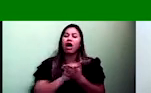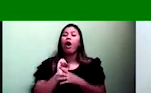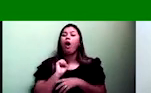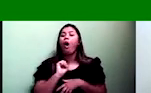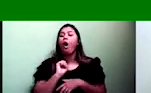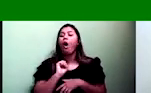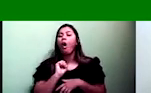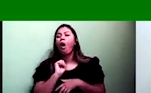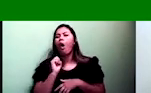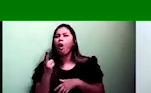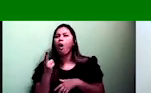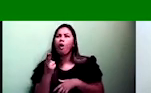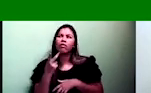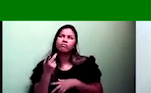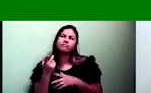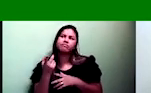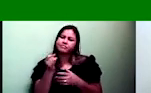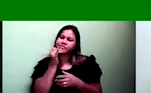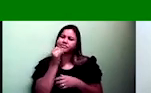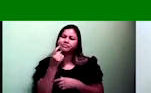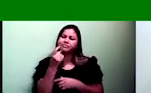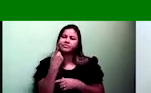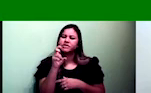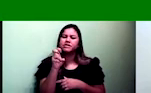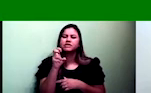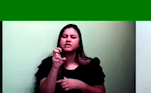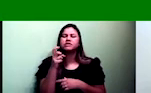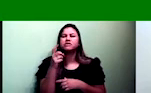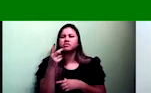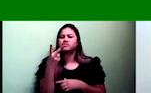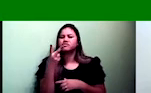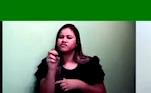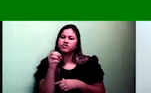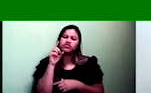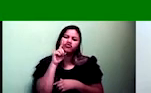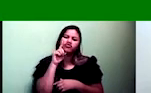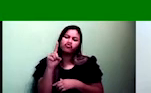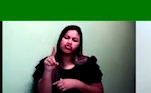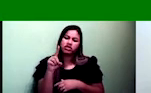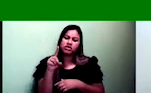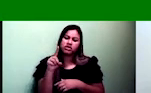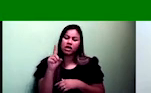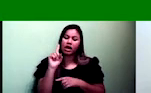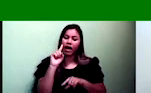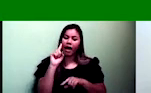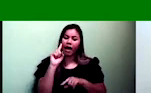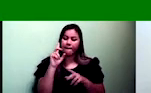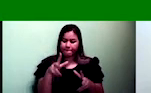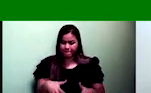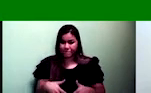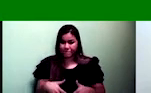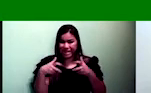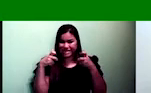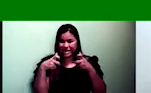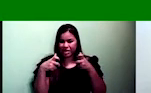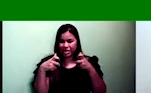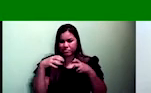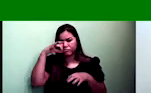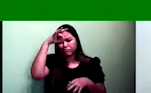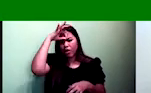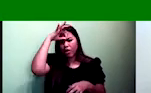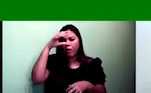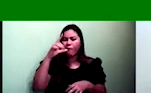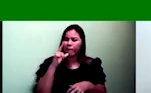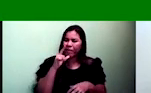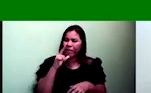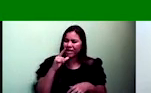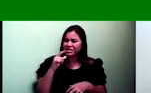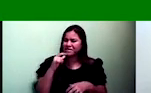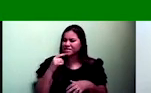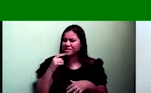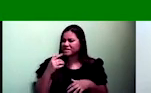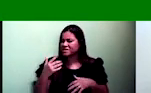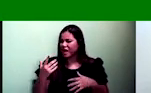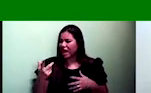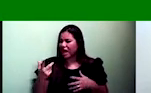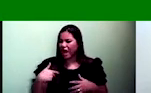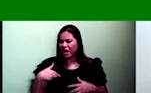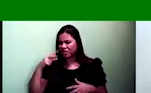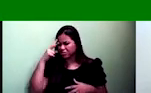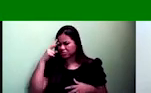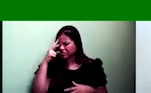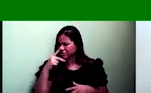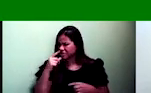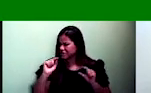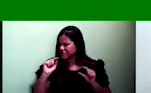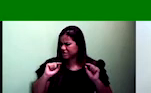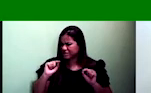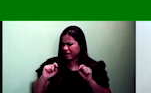de 15, 20 dias aparece alguma lesão, algum sinal, ele não vai lembrar nem da relação que teve